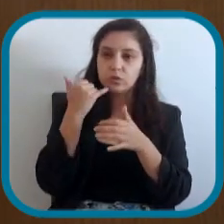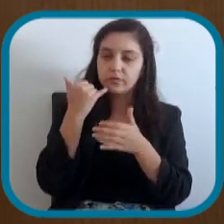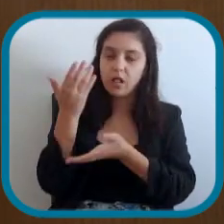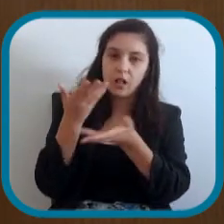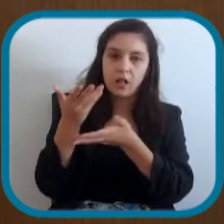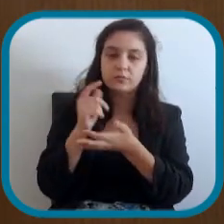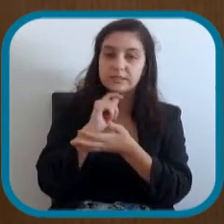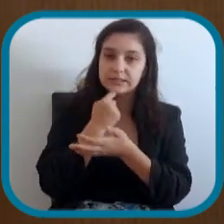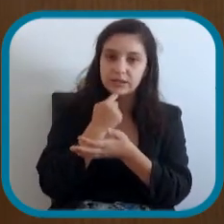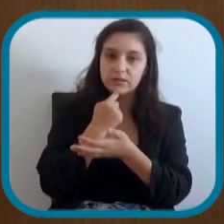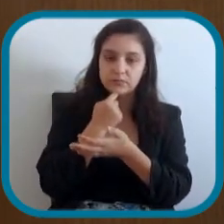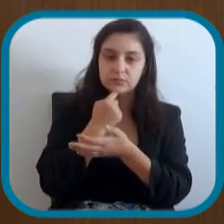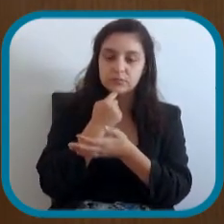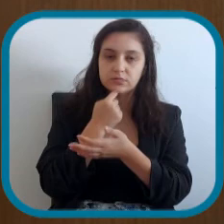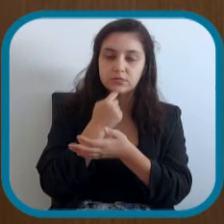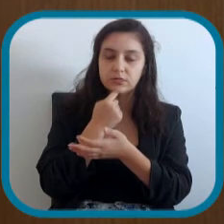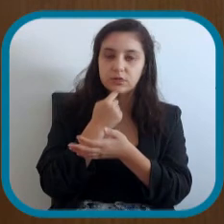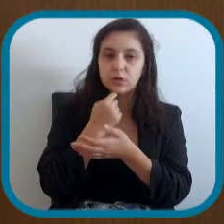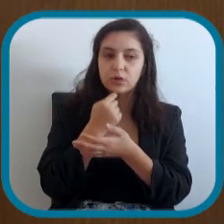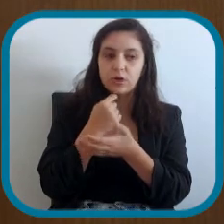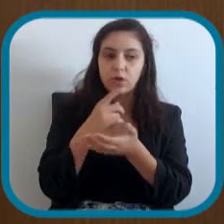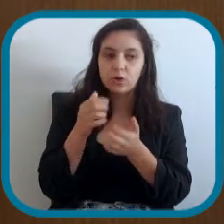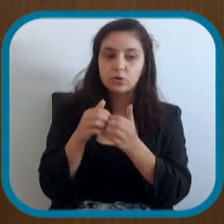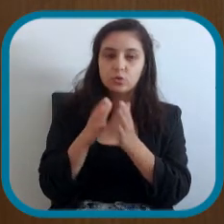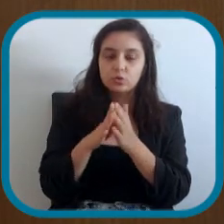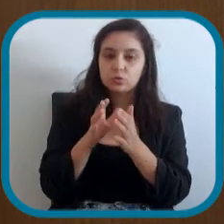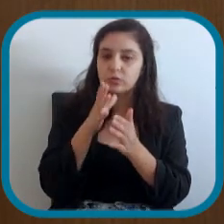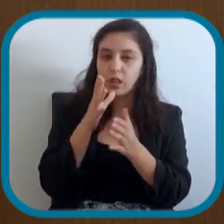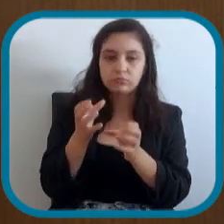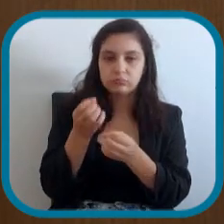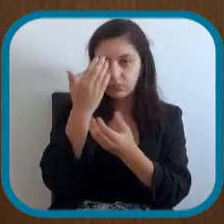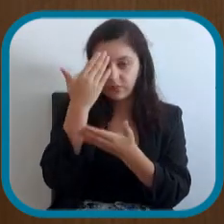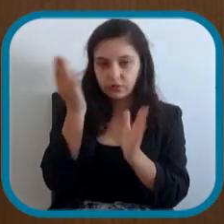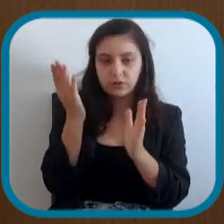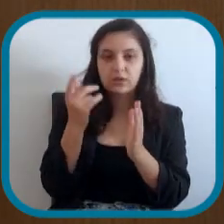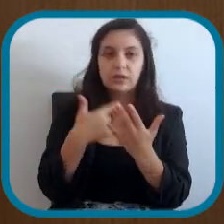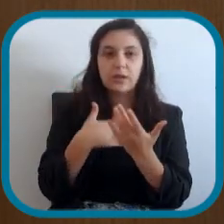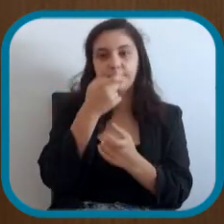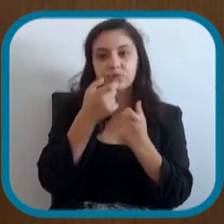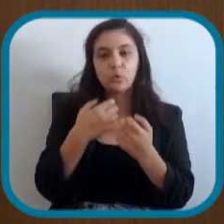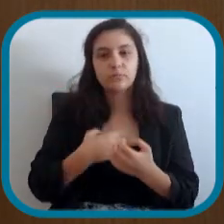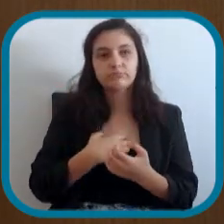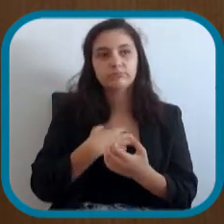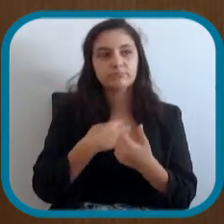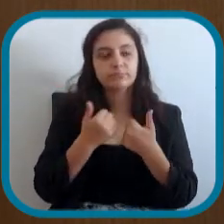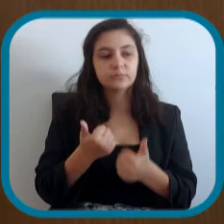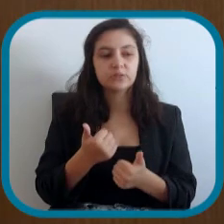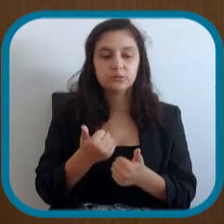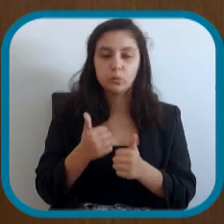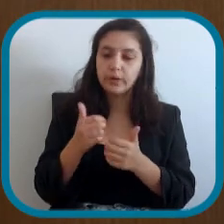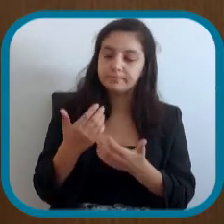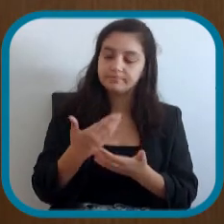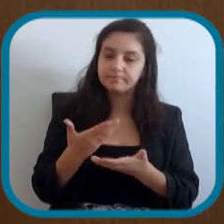de uma relação ao telefone, confidencial, anónima, tudo possa ser dito e a pessoa possa sentir